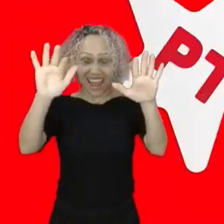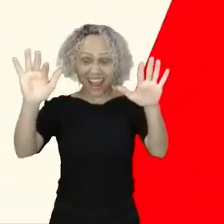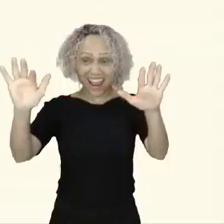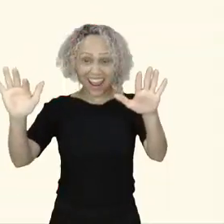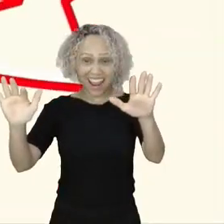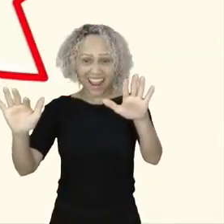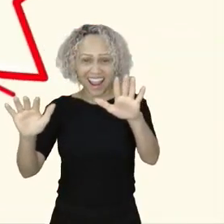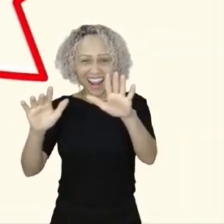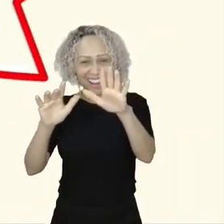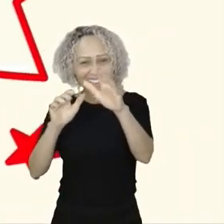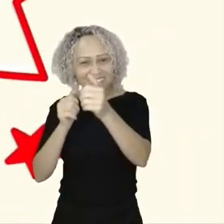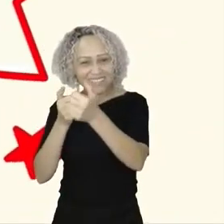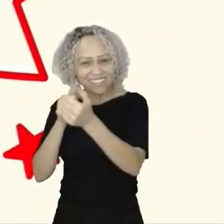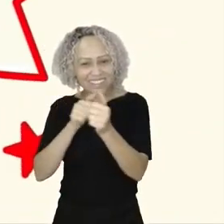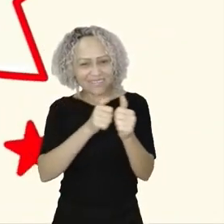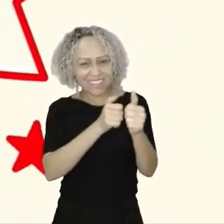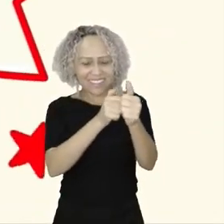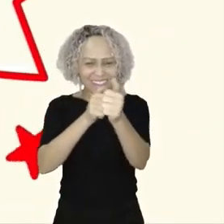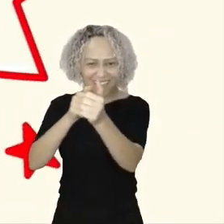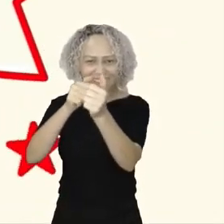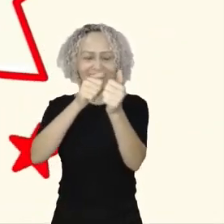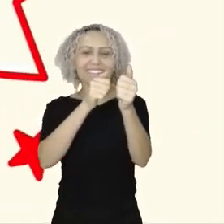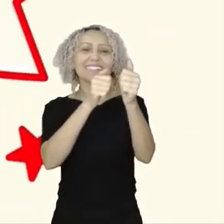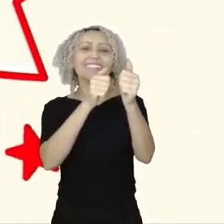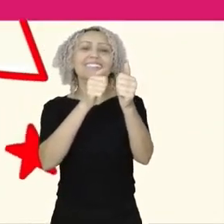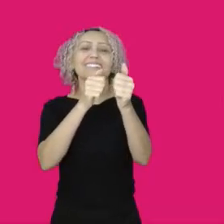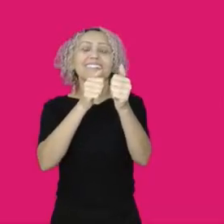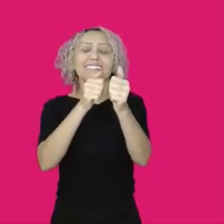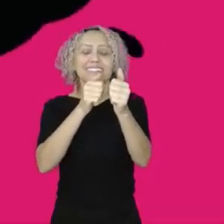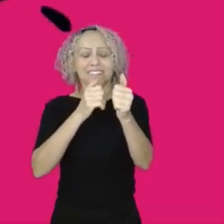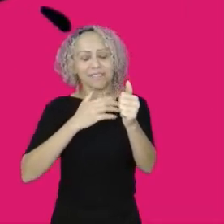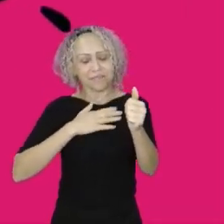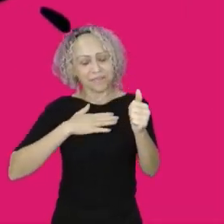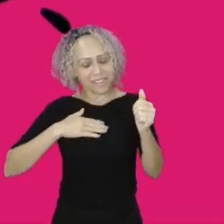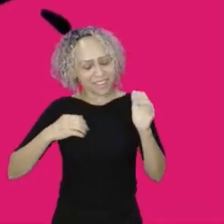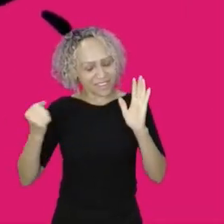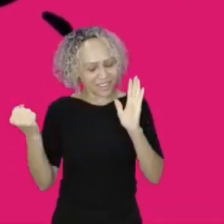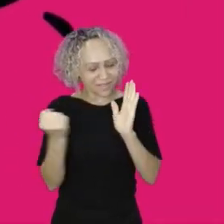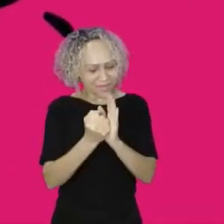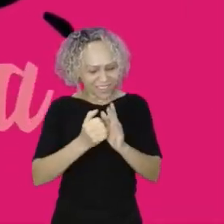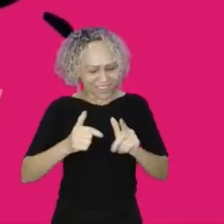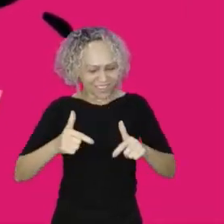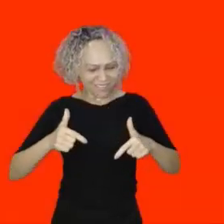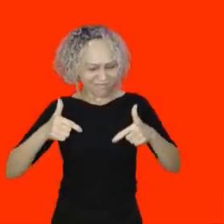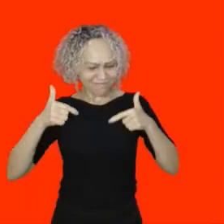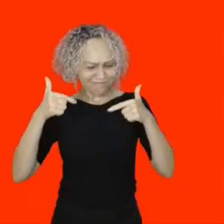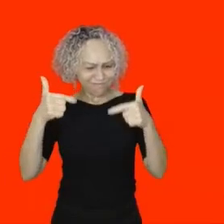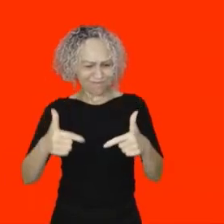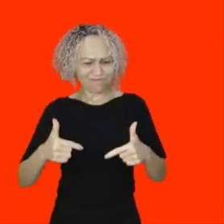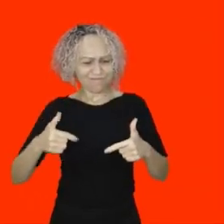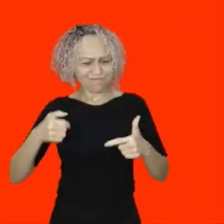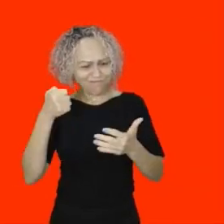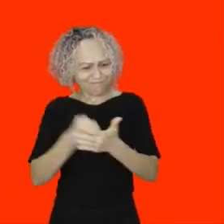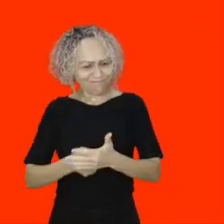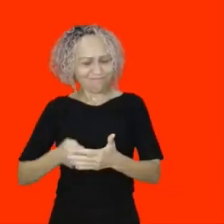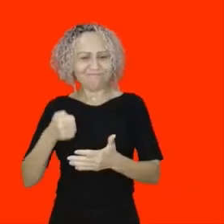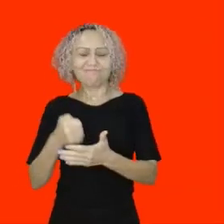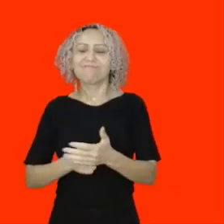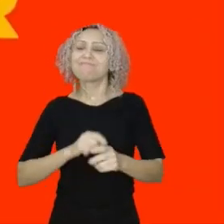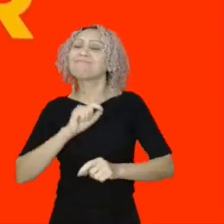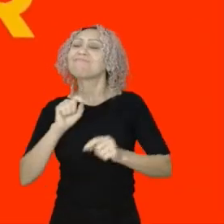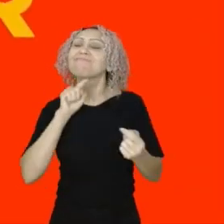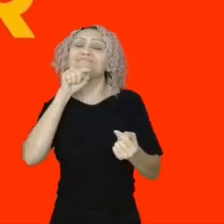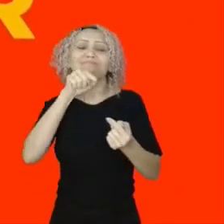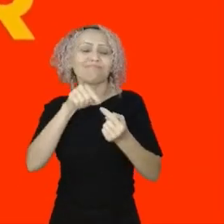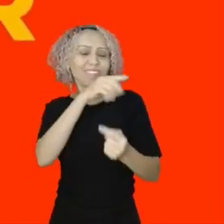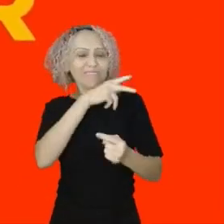brilha, ela é quem vai me guiar. Ser guerreira é minha sina,